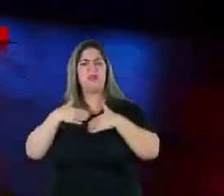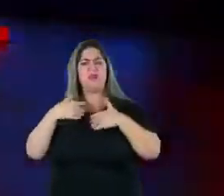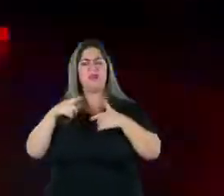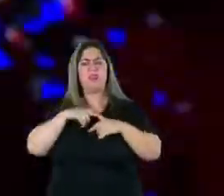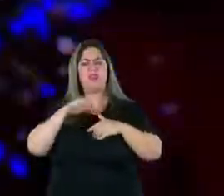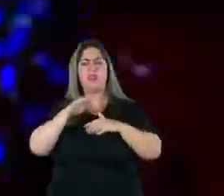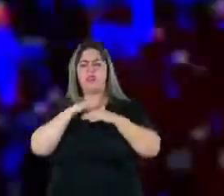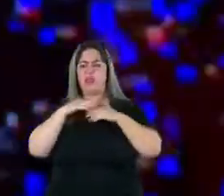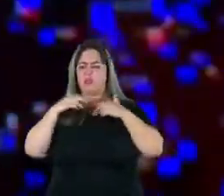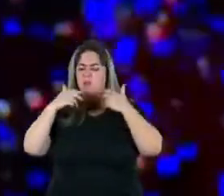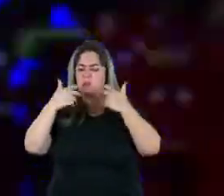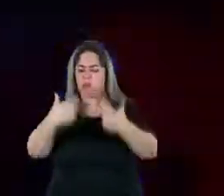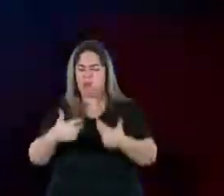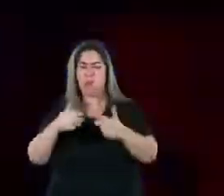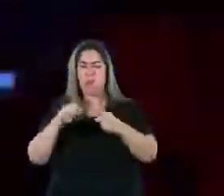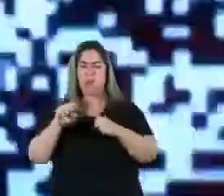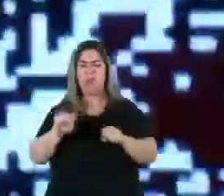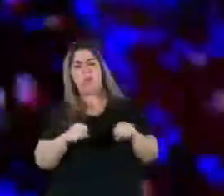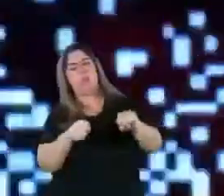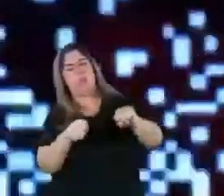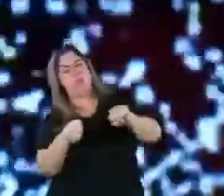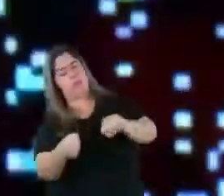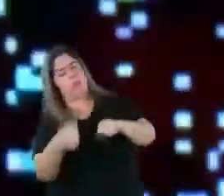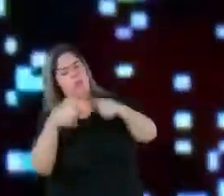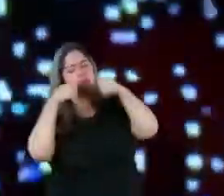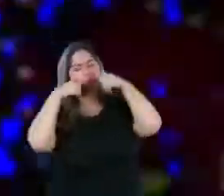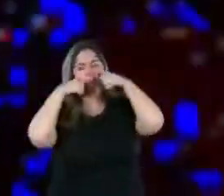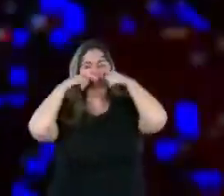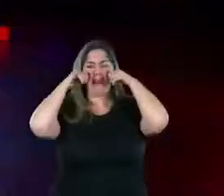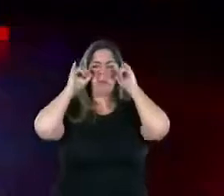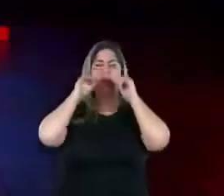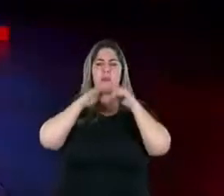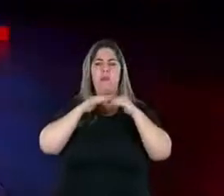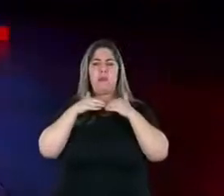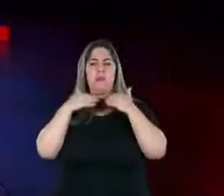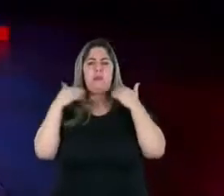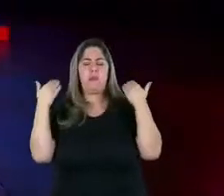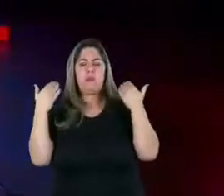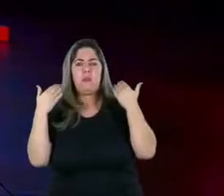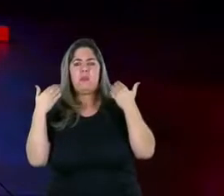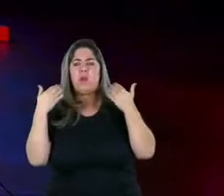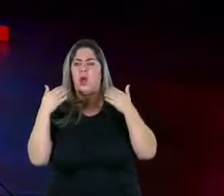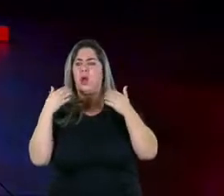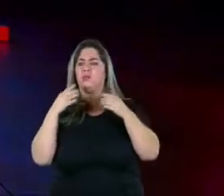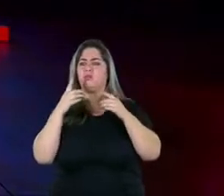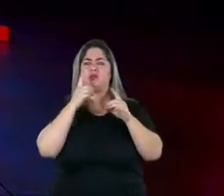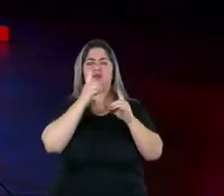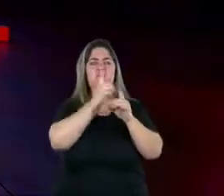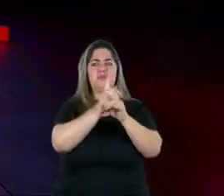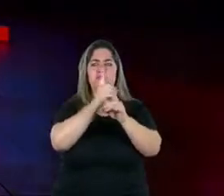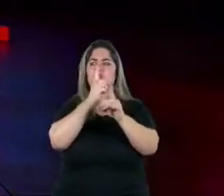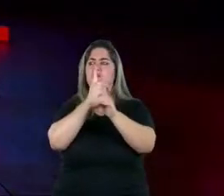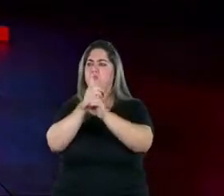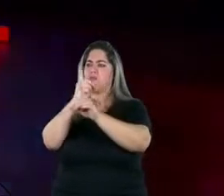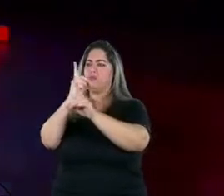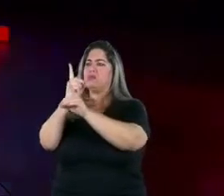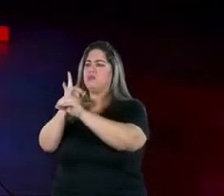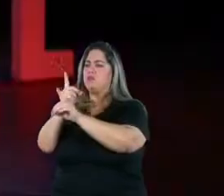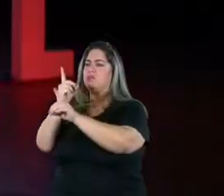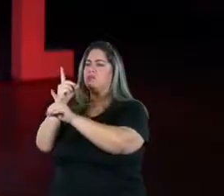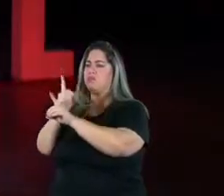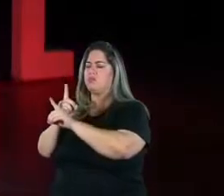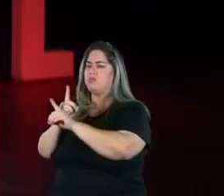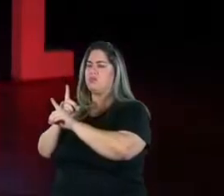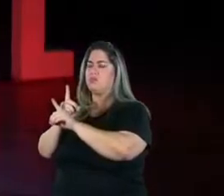minha morte do boi, está na minha ovelha negra, está na minha lágrima, na minha esquina, minha lâmina, está na minha